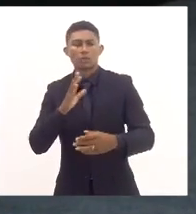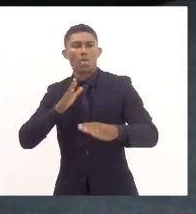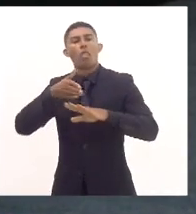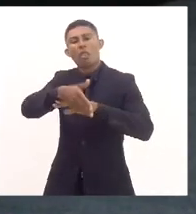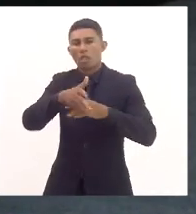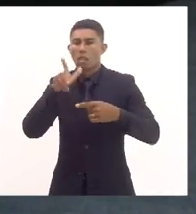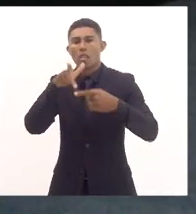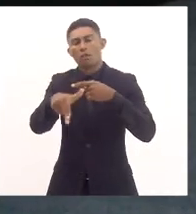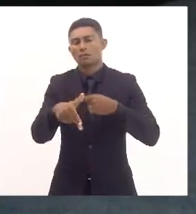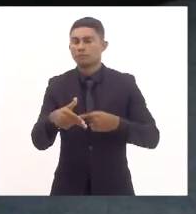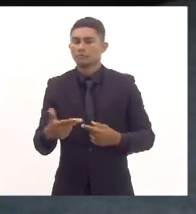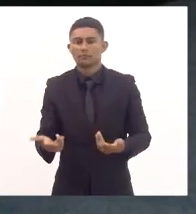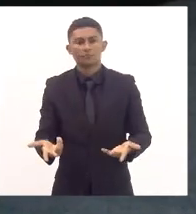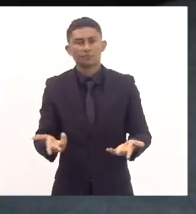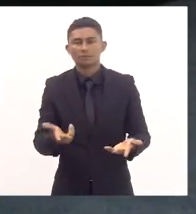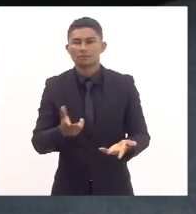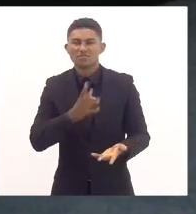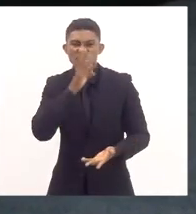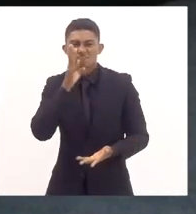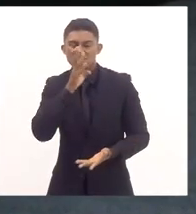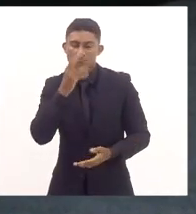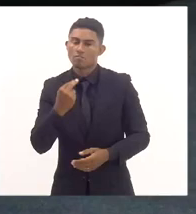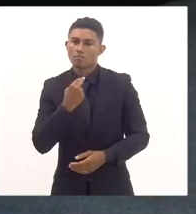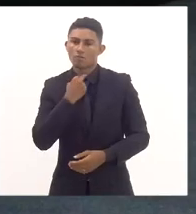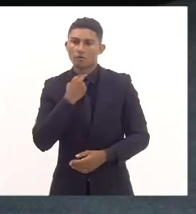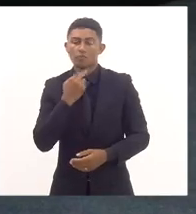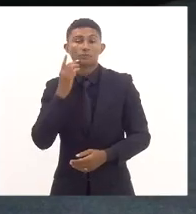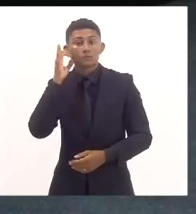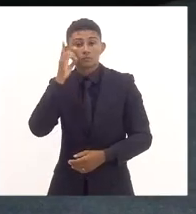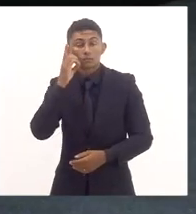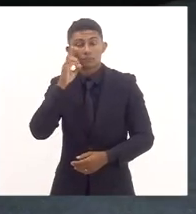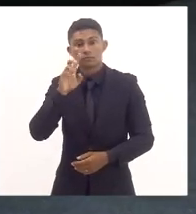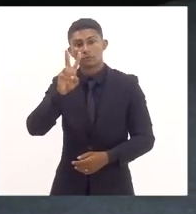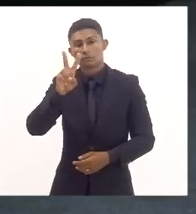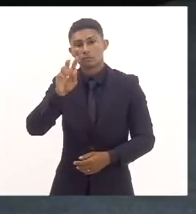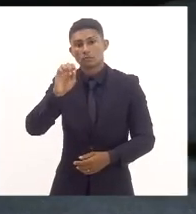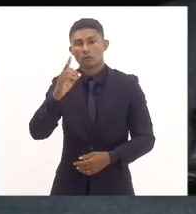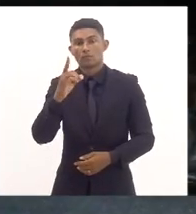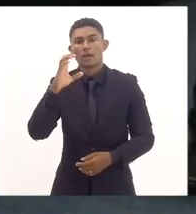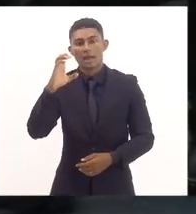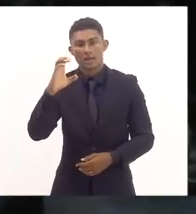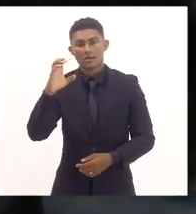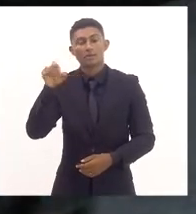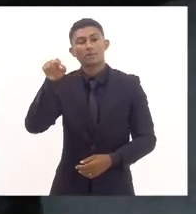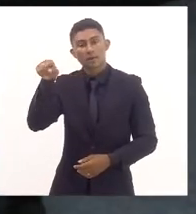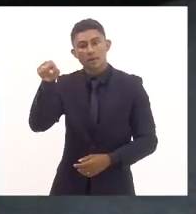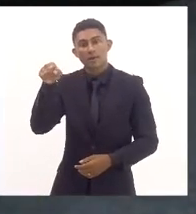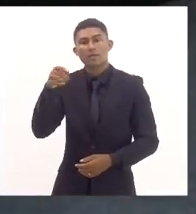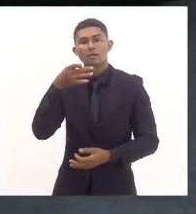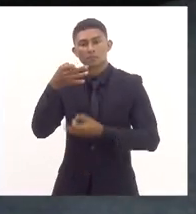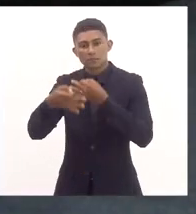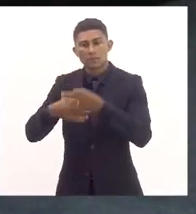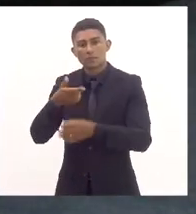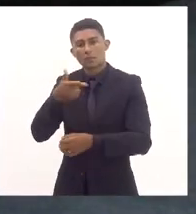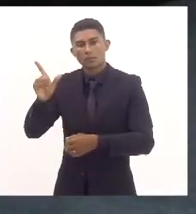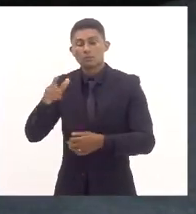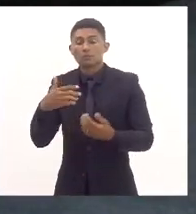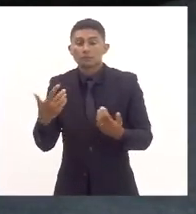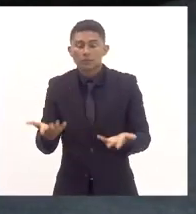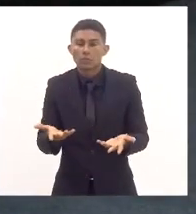legislativo mesmo assim o deputado waldeck ainda tem outra contribuição a fazer então Infelizmente eu queria